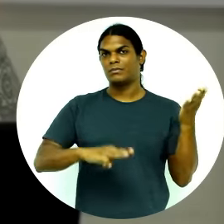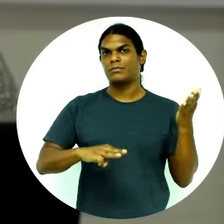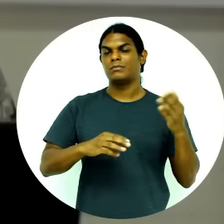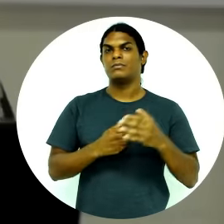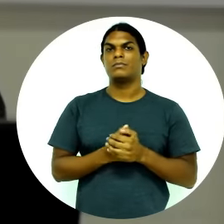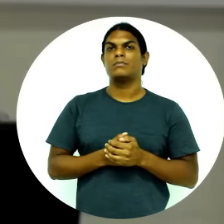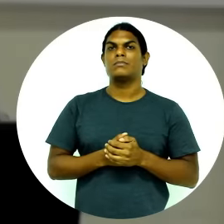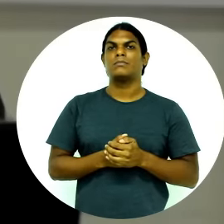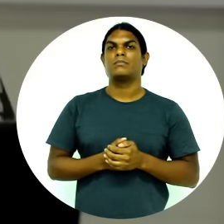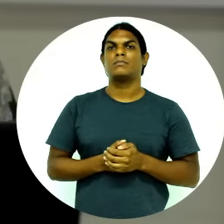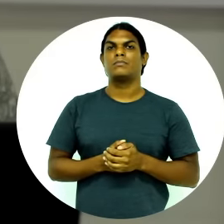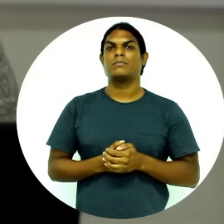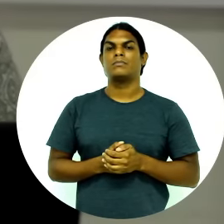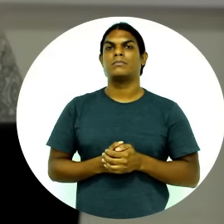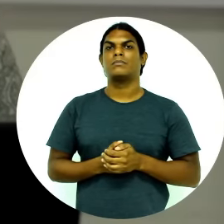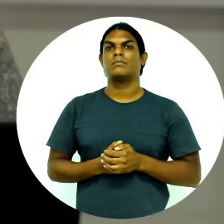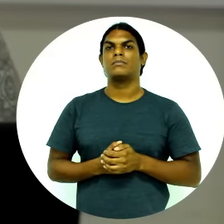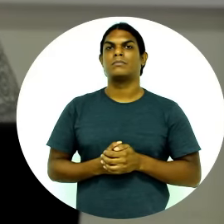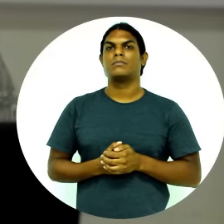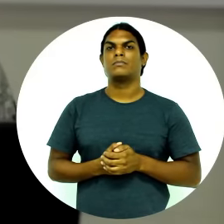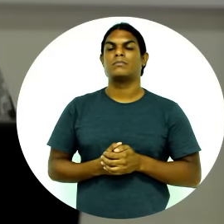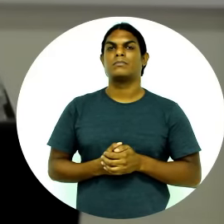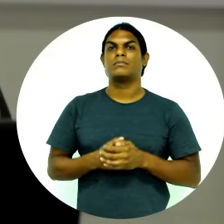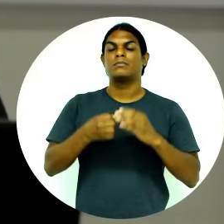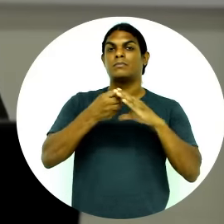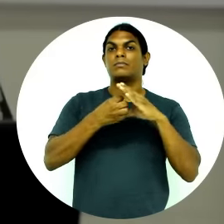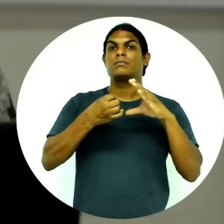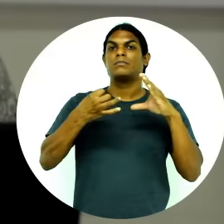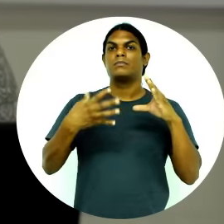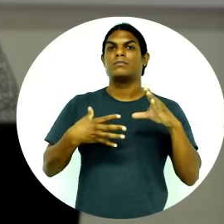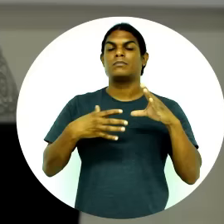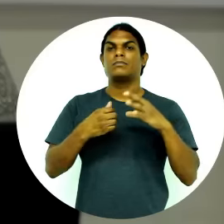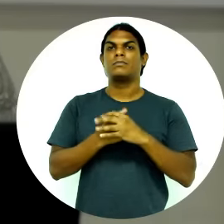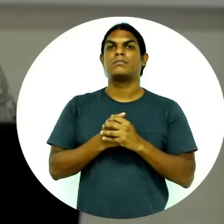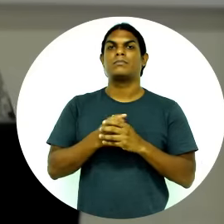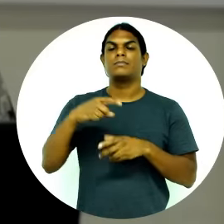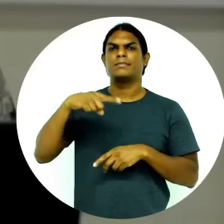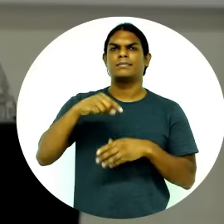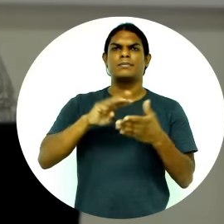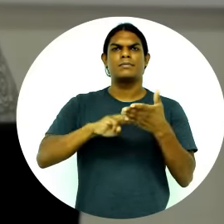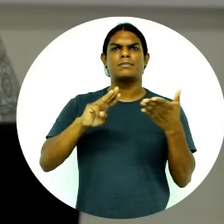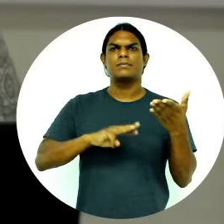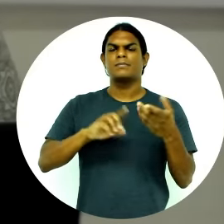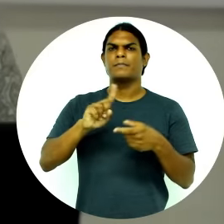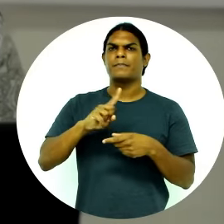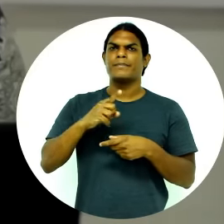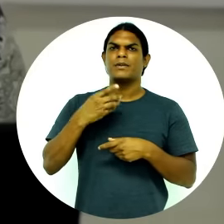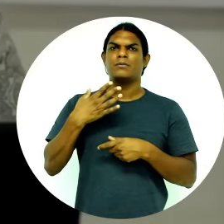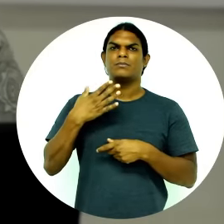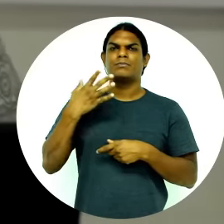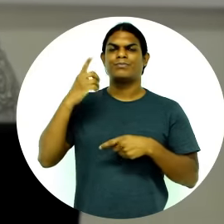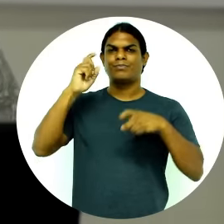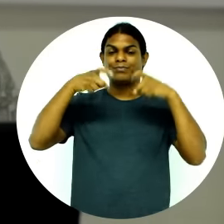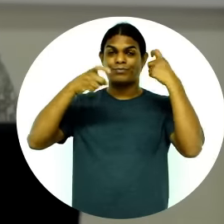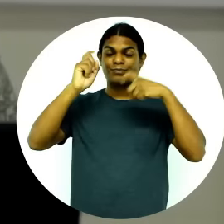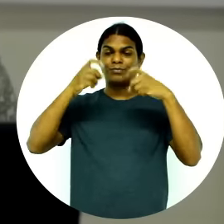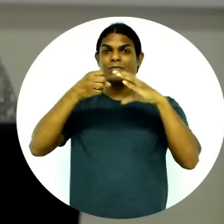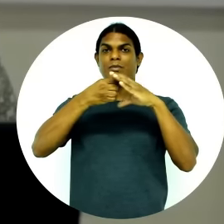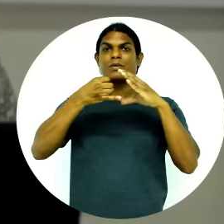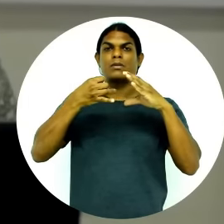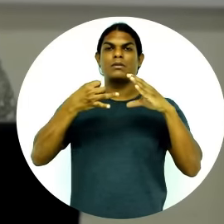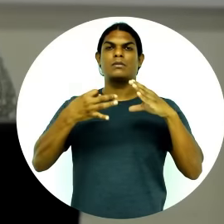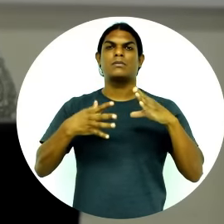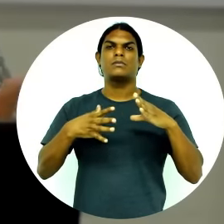Quarto e último método, método dos incidentes críticos. Característica: esse método não se preocupa